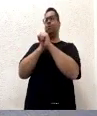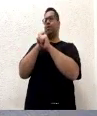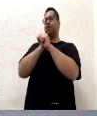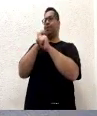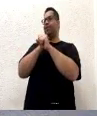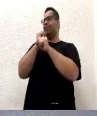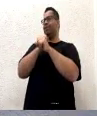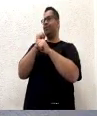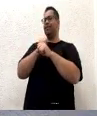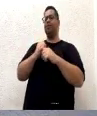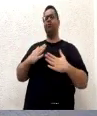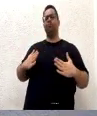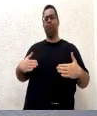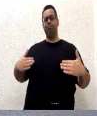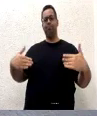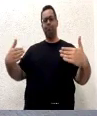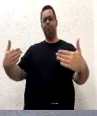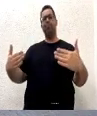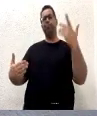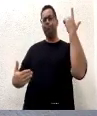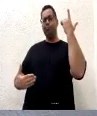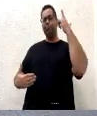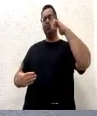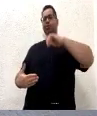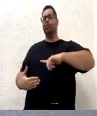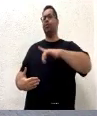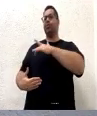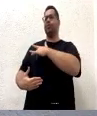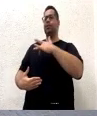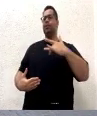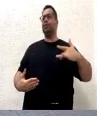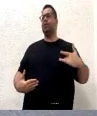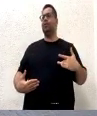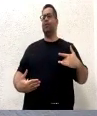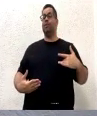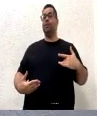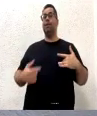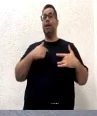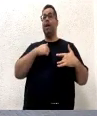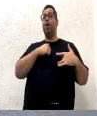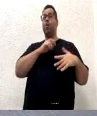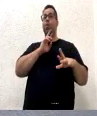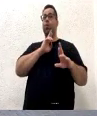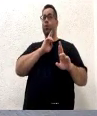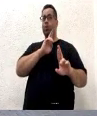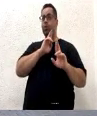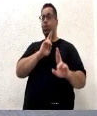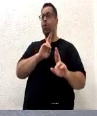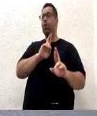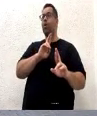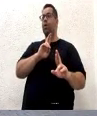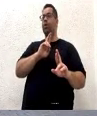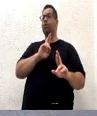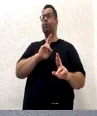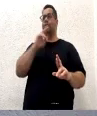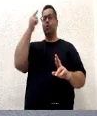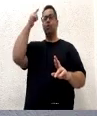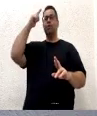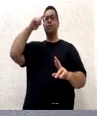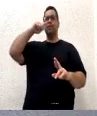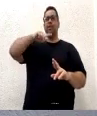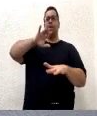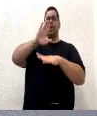um enfrentamento que a saúde vai fazer e a gente espera atender as expectativas. E a